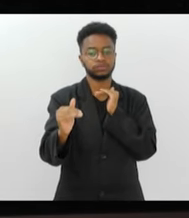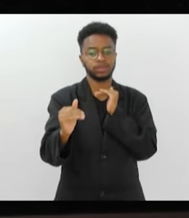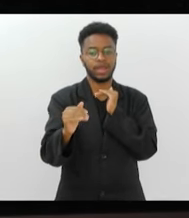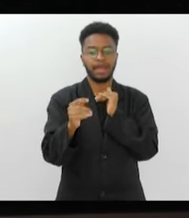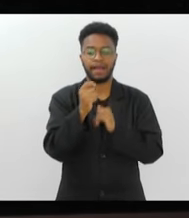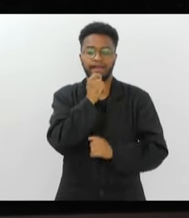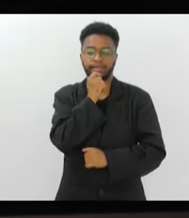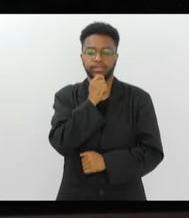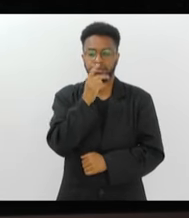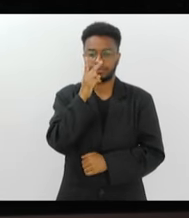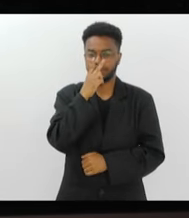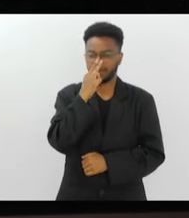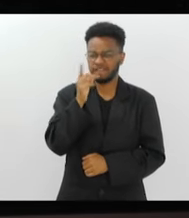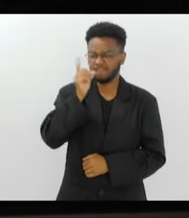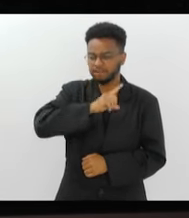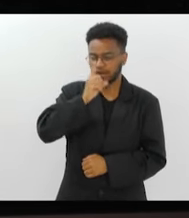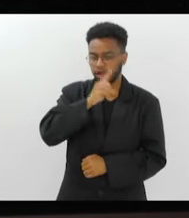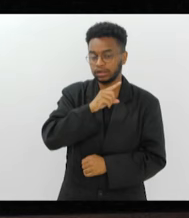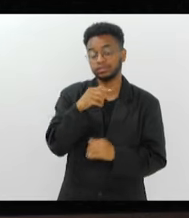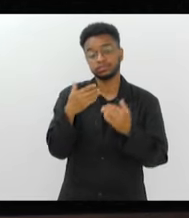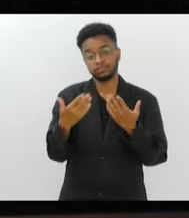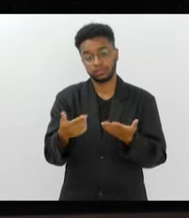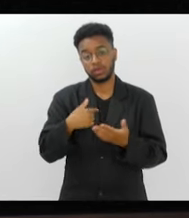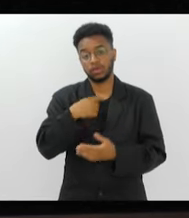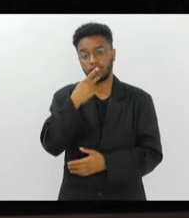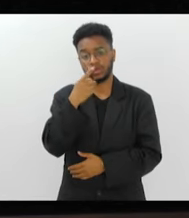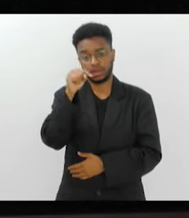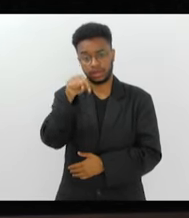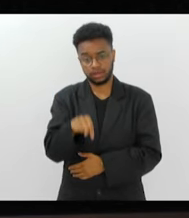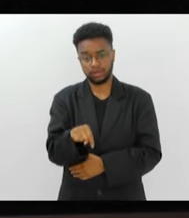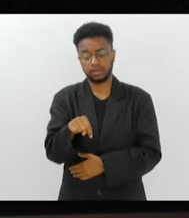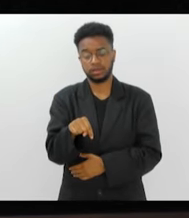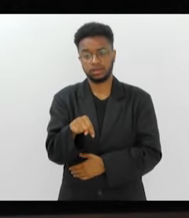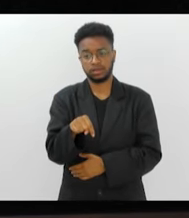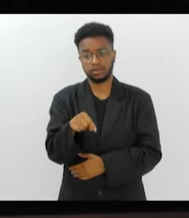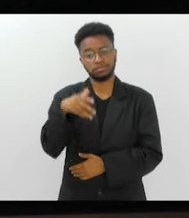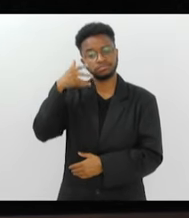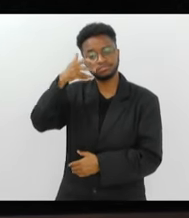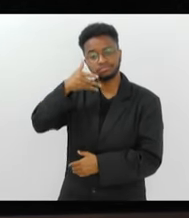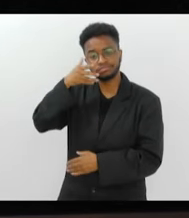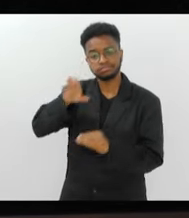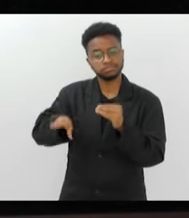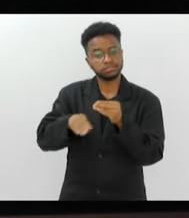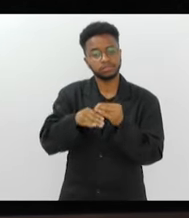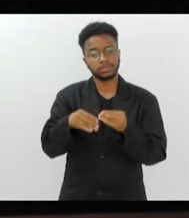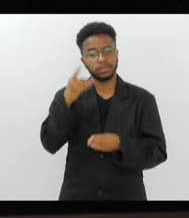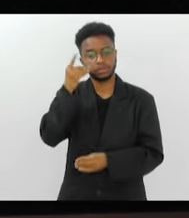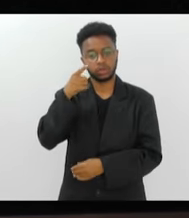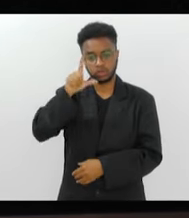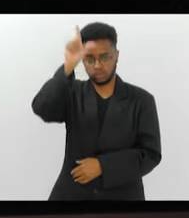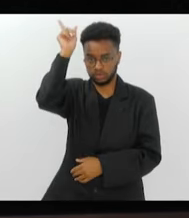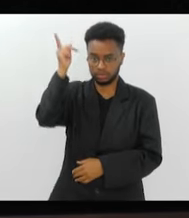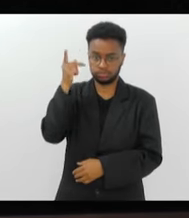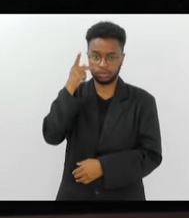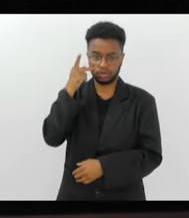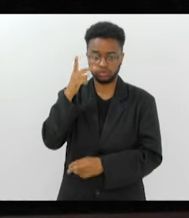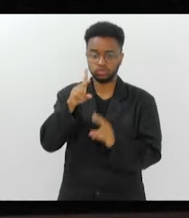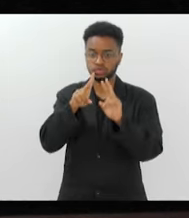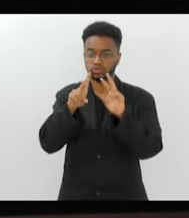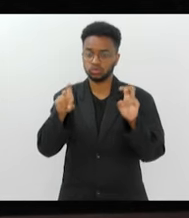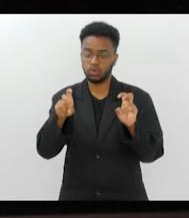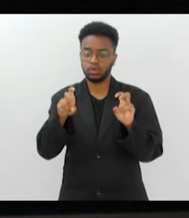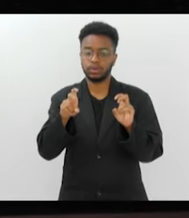distorcida. E quando eu a falei aqui numa parte ao belo discurso do deputado Luiz Paulo, do que as